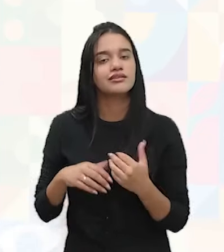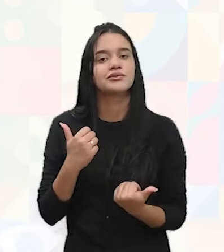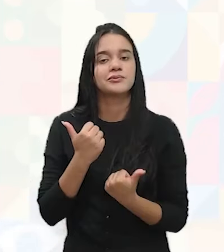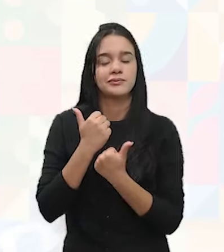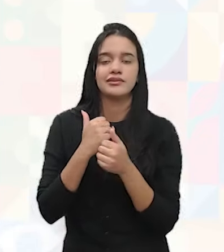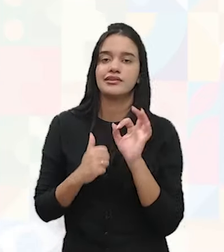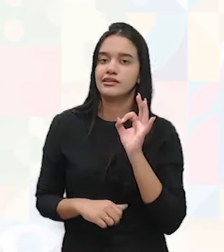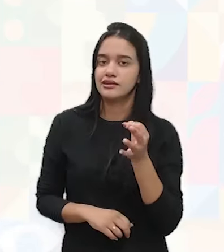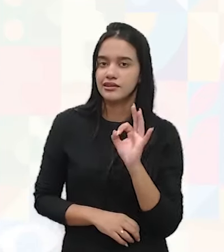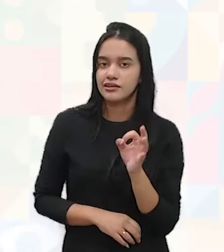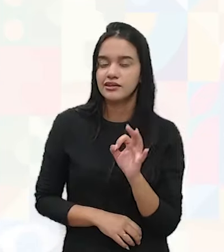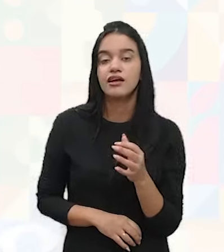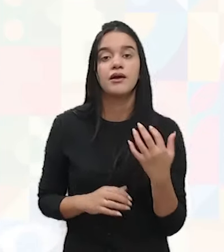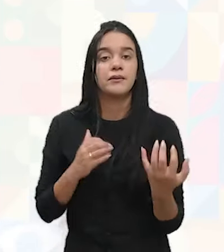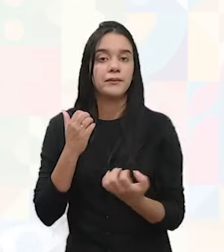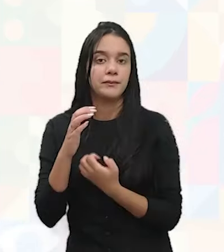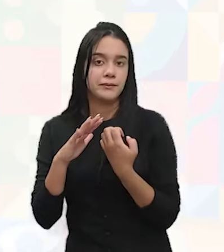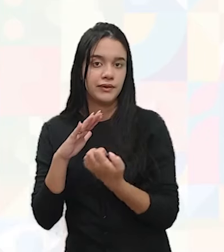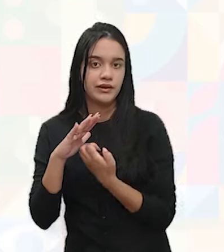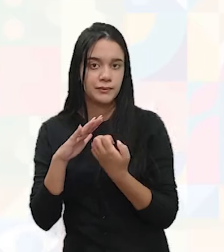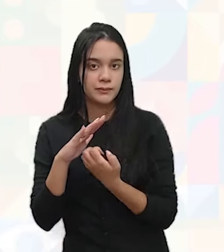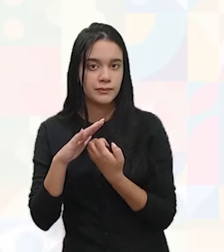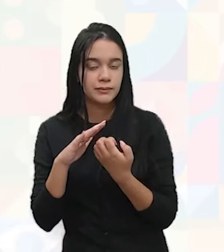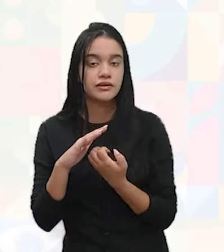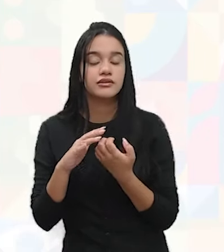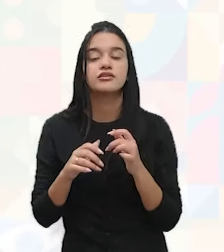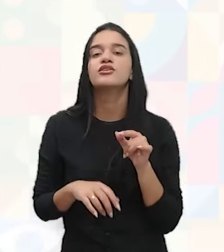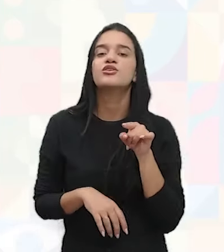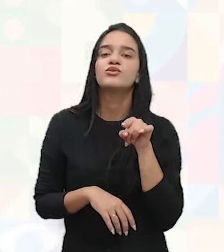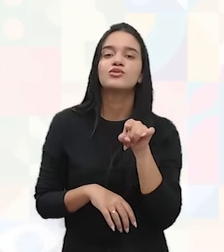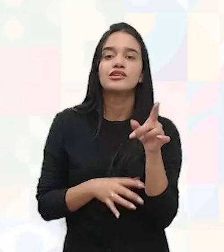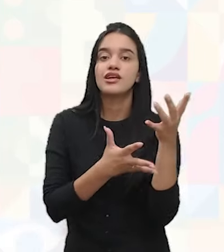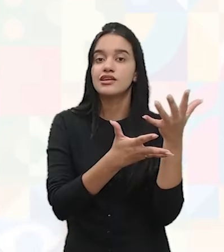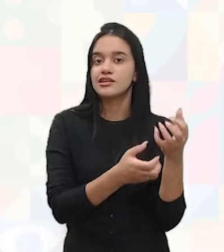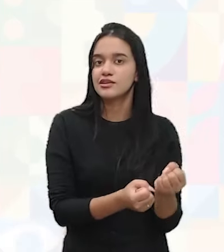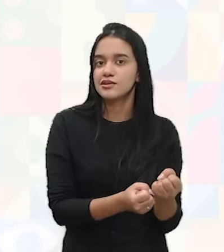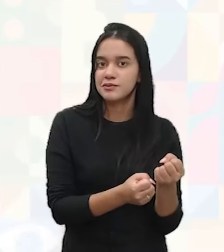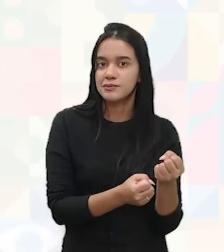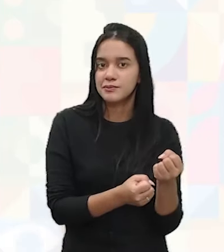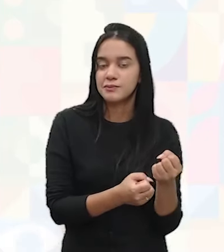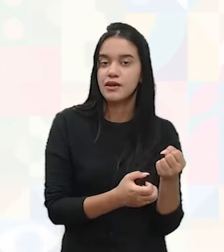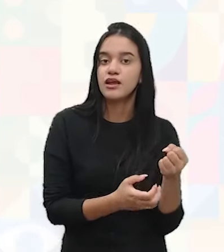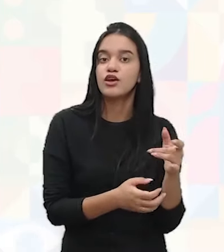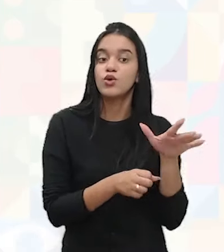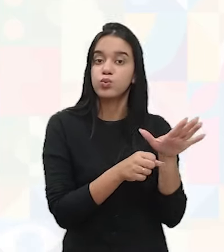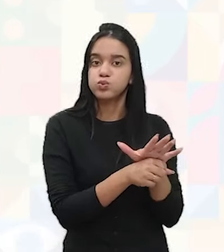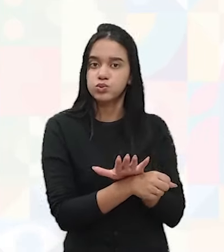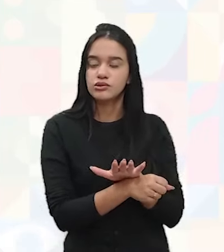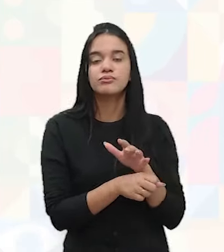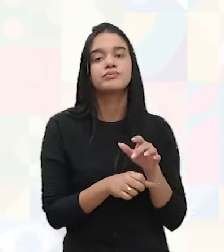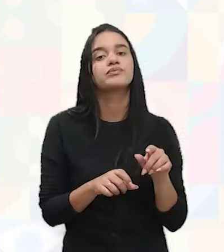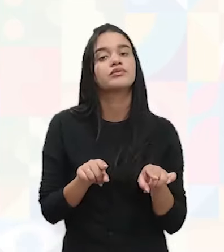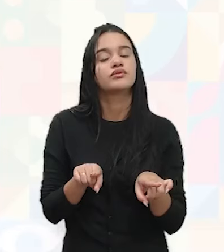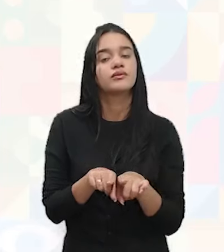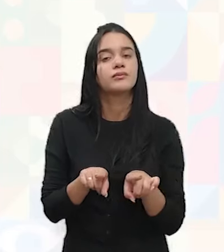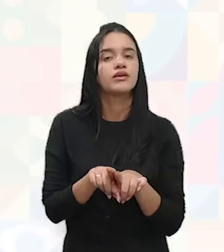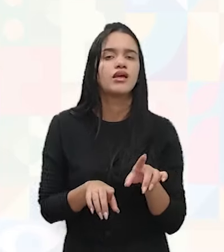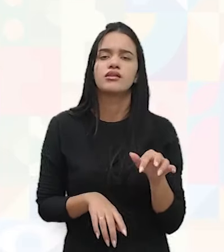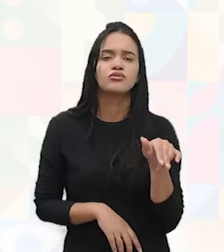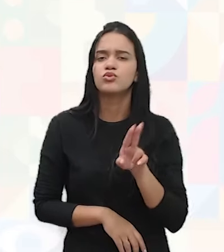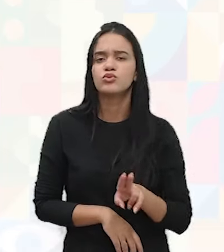então entregue para a empresa o extintor vazio e você vai receber o extintor com a carga tá já que não vai ter utilidade